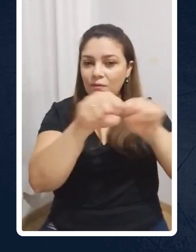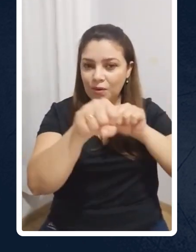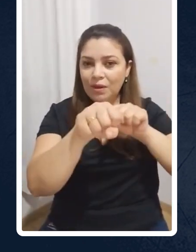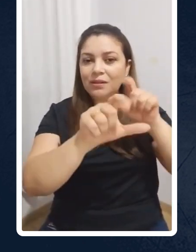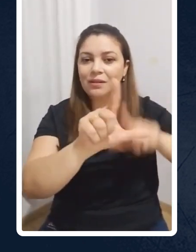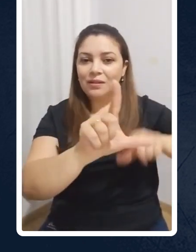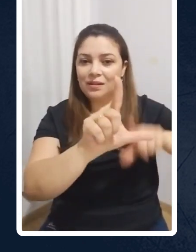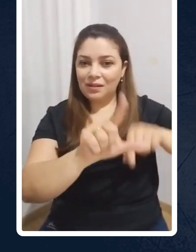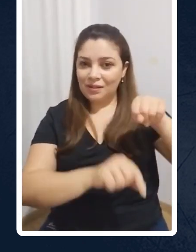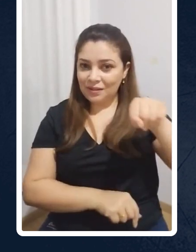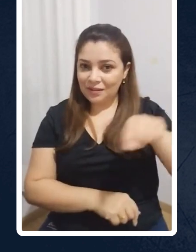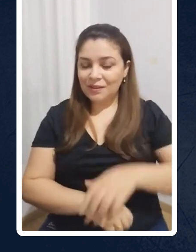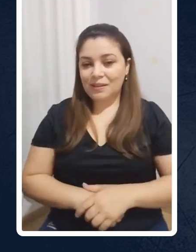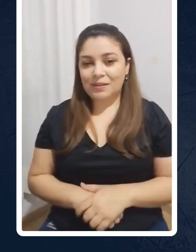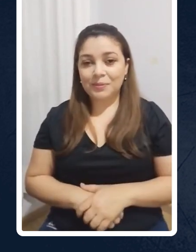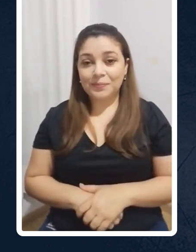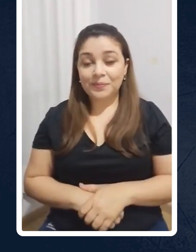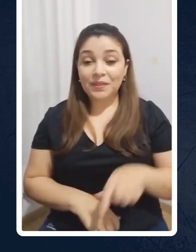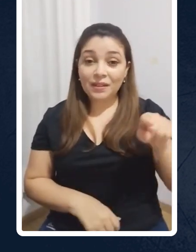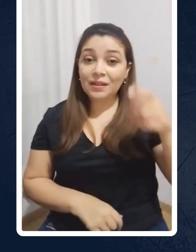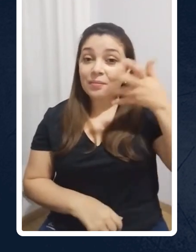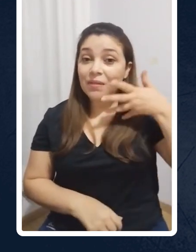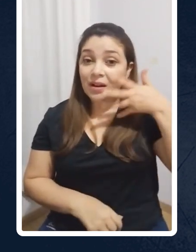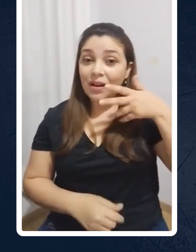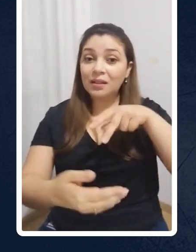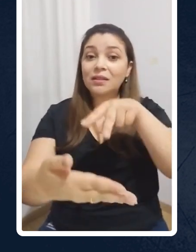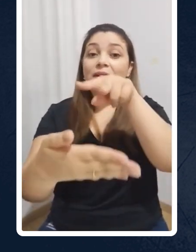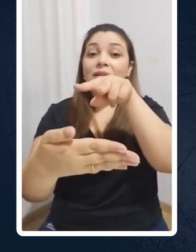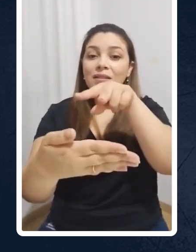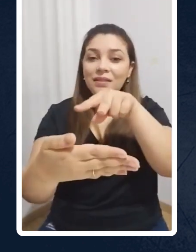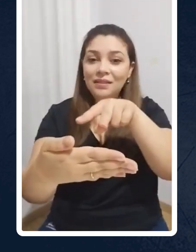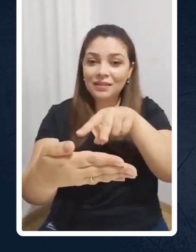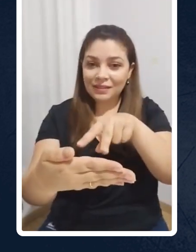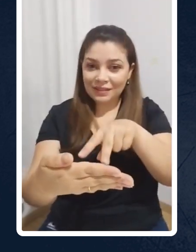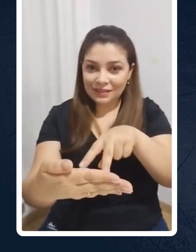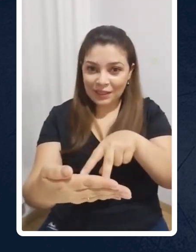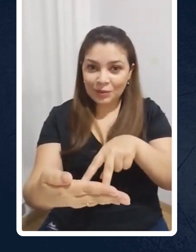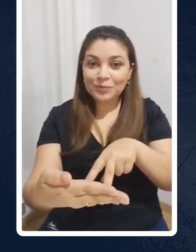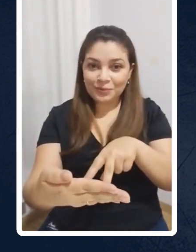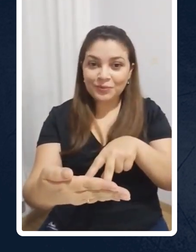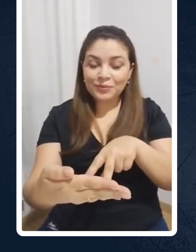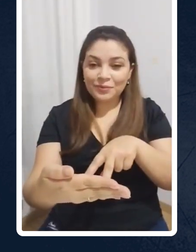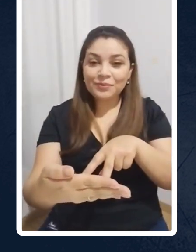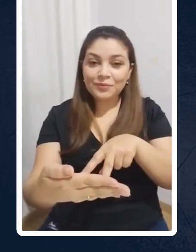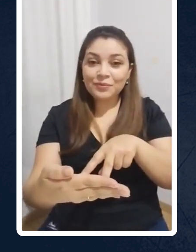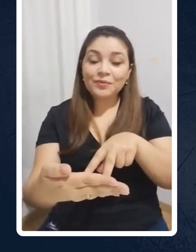E nessa palestra, ela leu para o público, os participantes, os